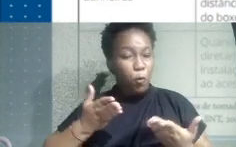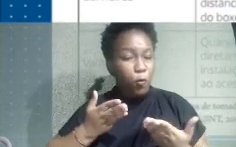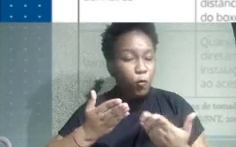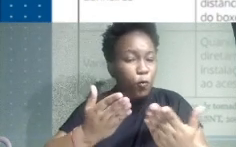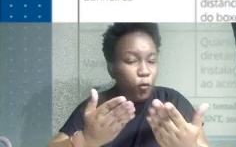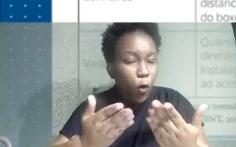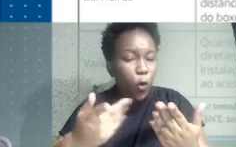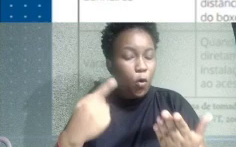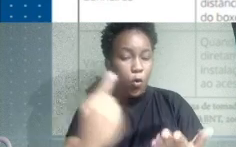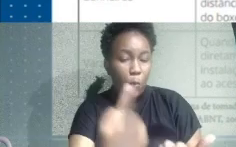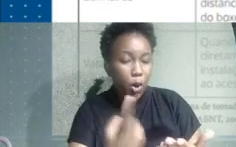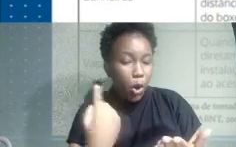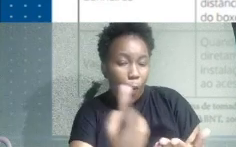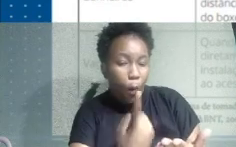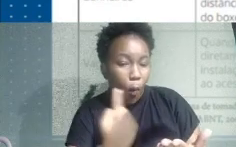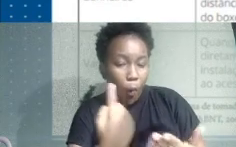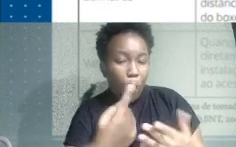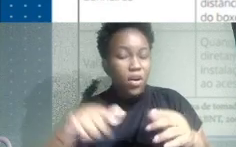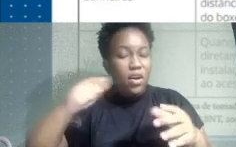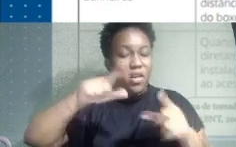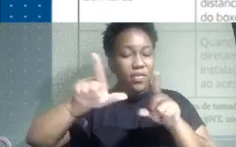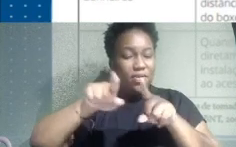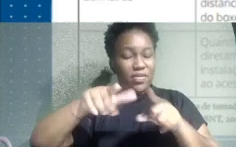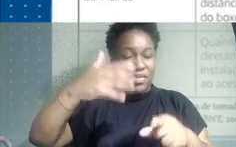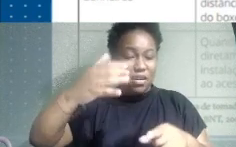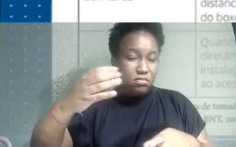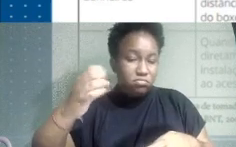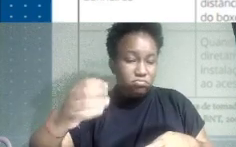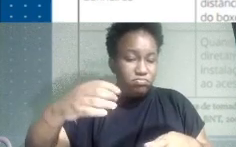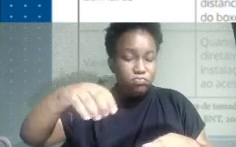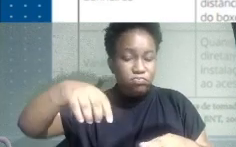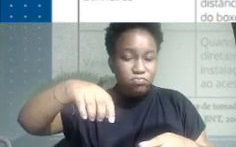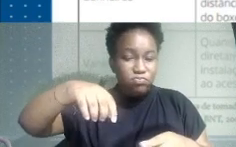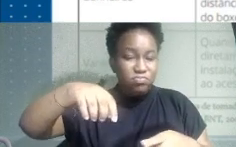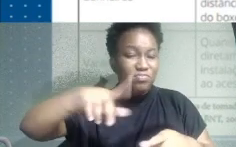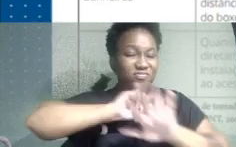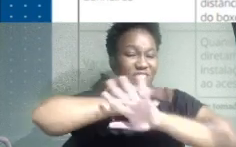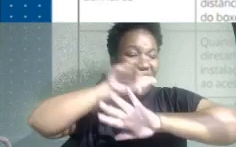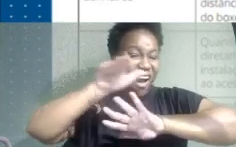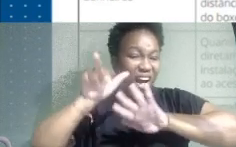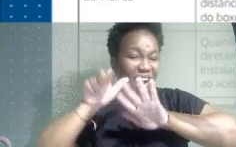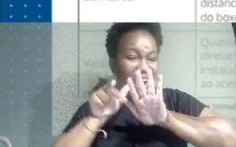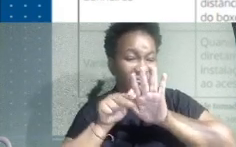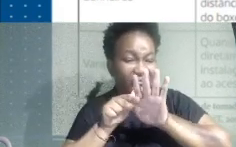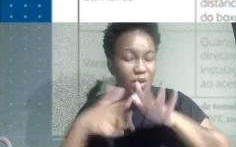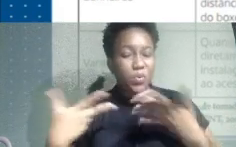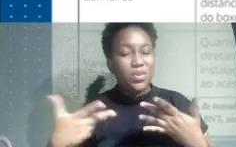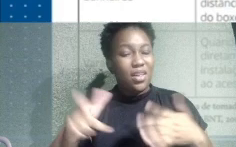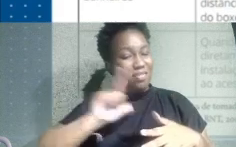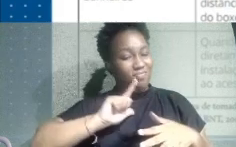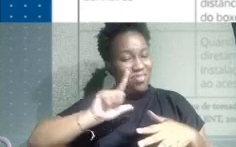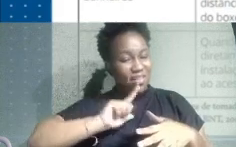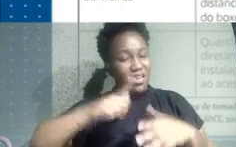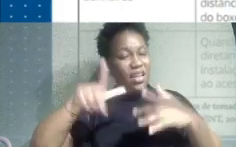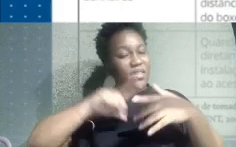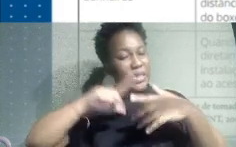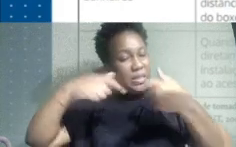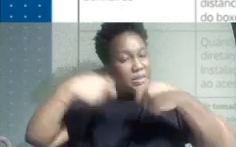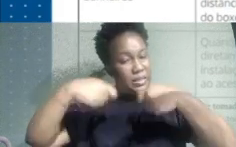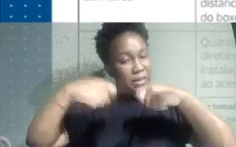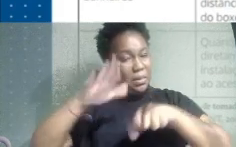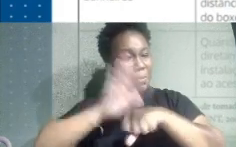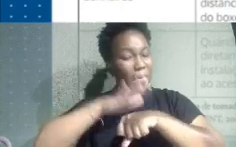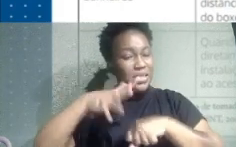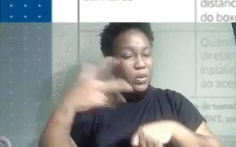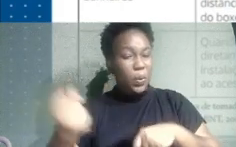uma batedeira, um mixer, um air fryer e assim sucessivamente, tá? Então a gente tem necessidade por mais quantidade de